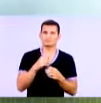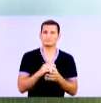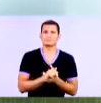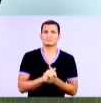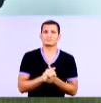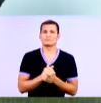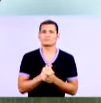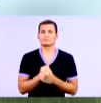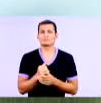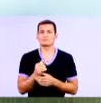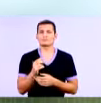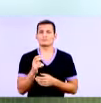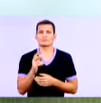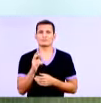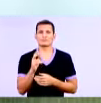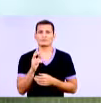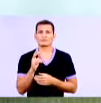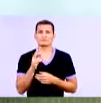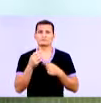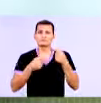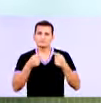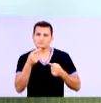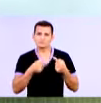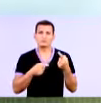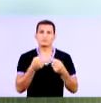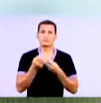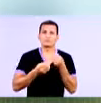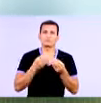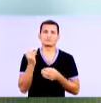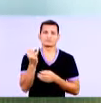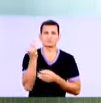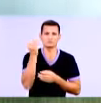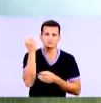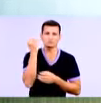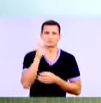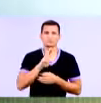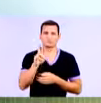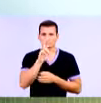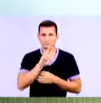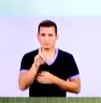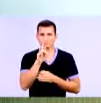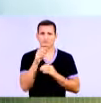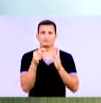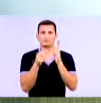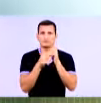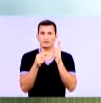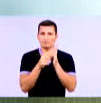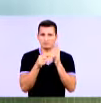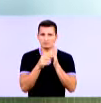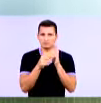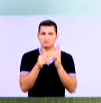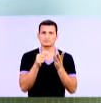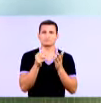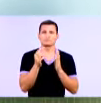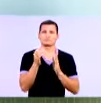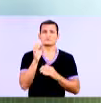nós propusemos a discussão sobre a importância do uso deste recurso multimídia, especificamente a